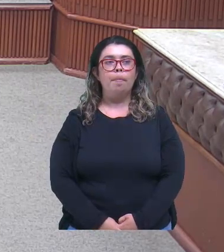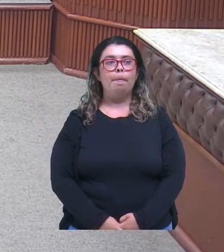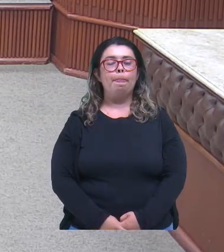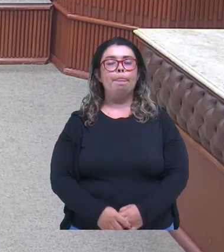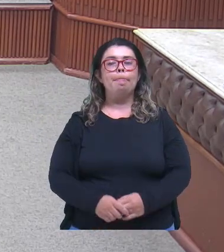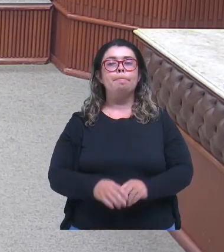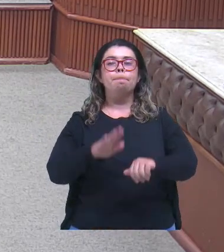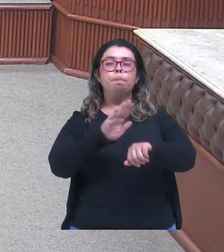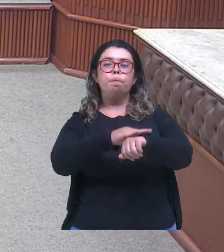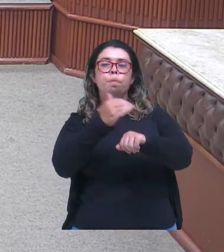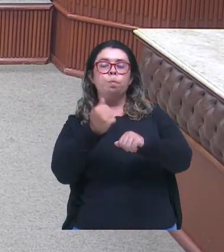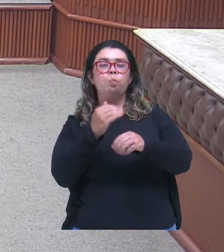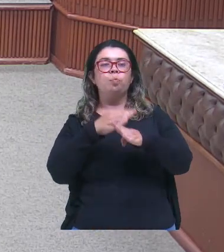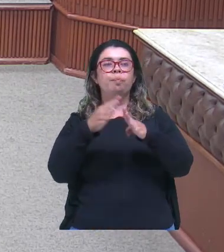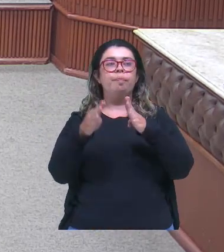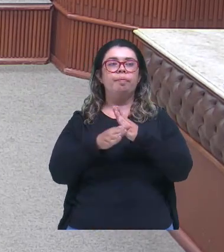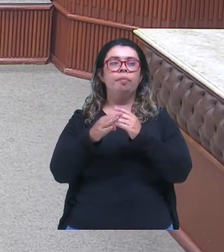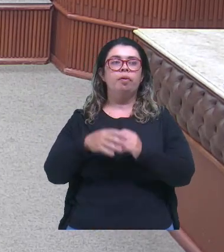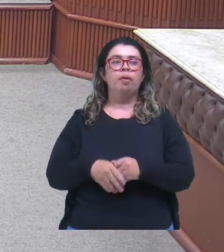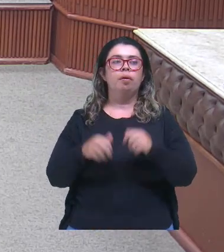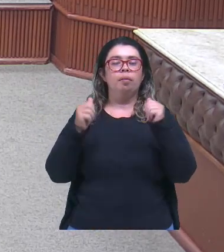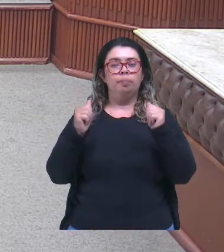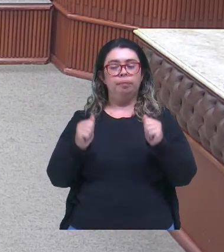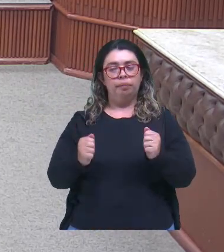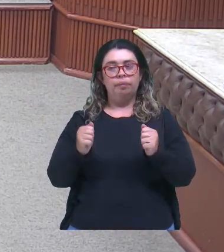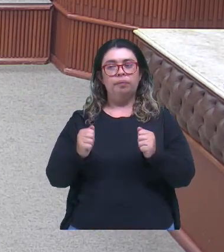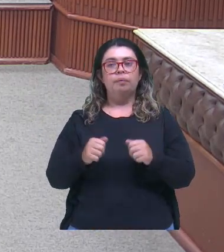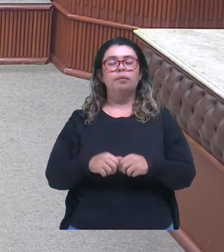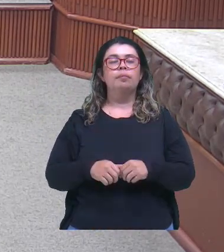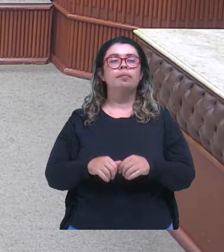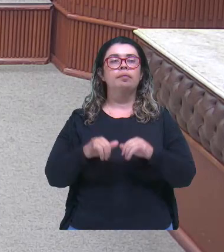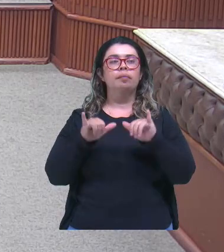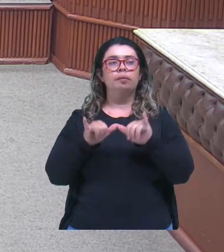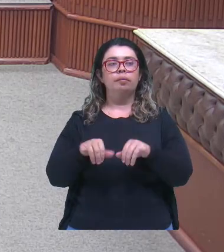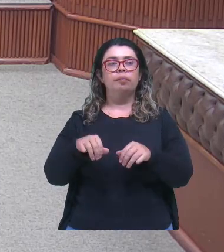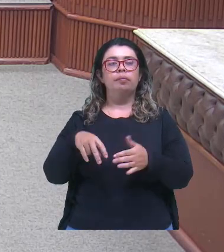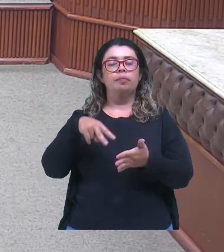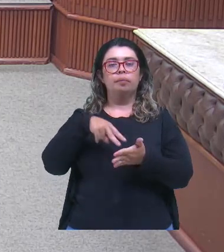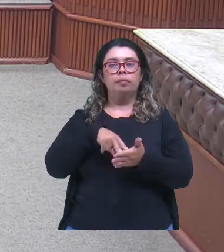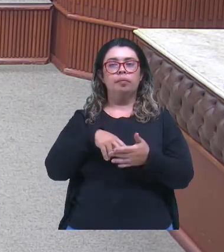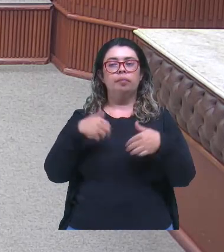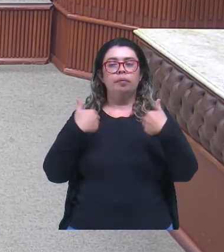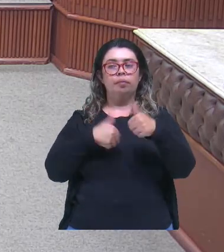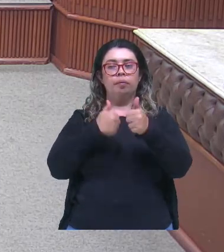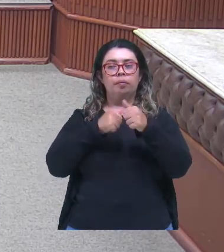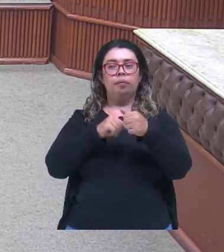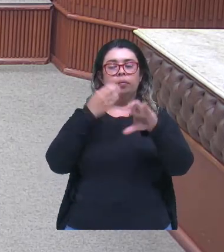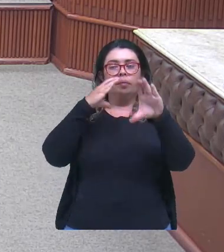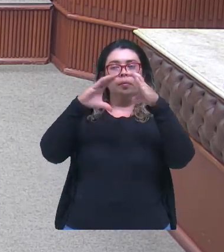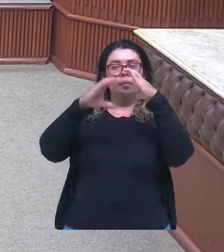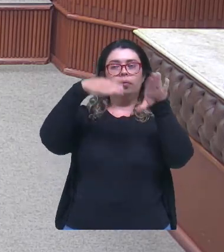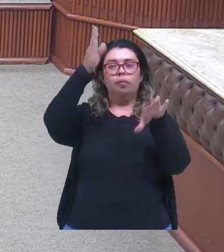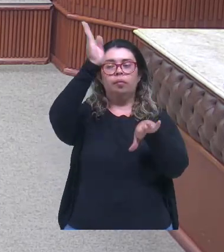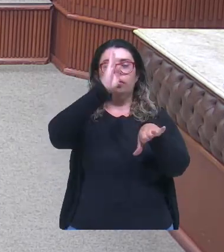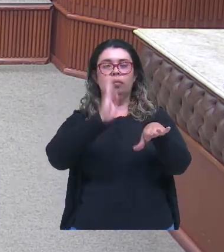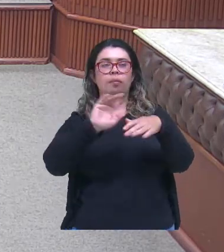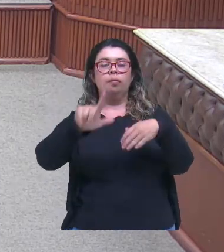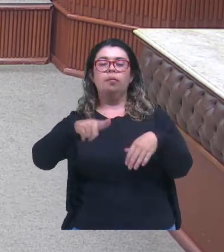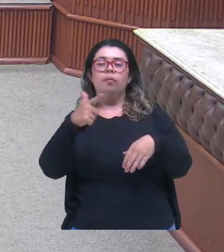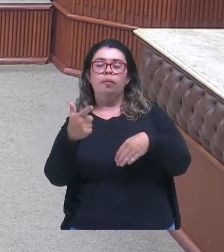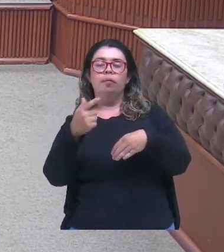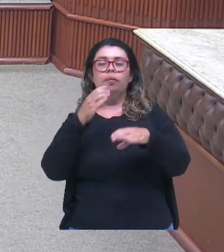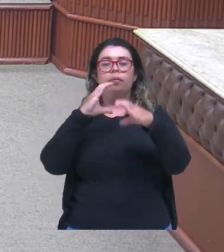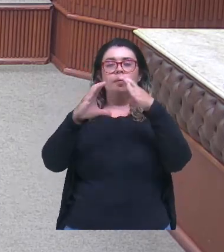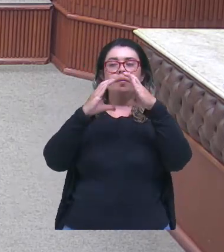Convidamos a todos os que puderem ficarem em pé, por favor, para acompanharem a execução do hino nacional e, na sequência, o hino